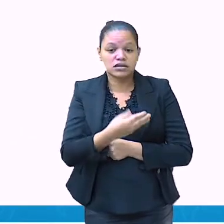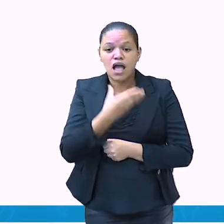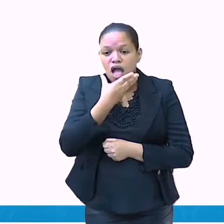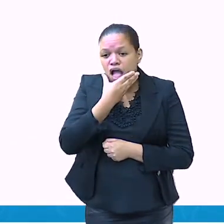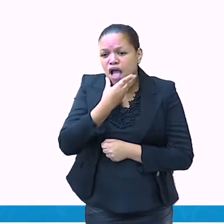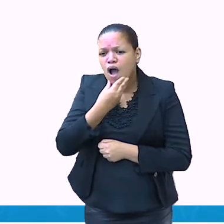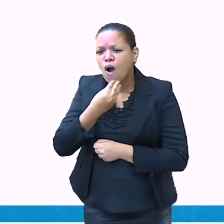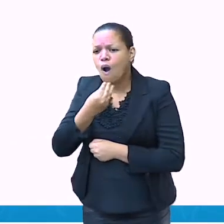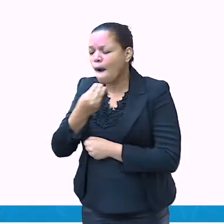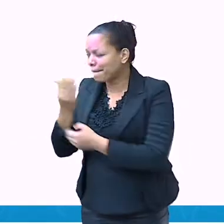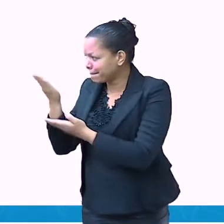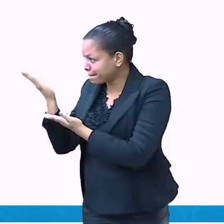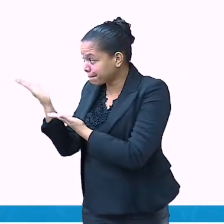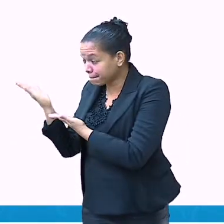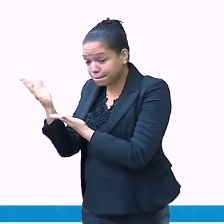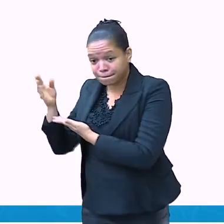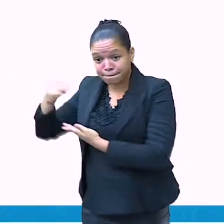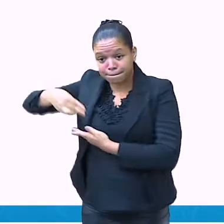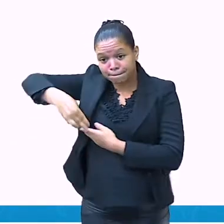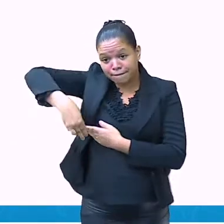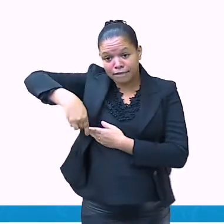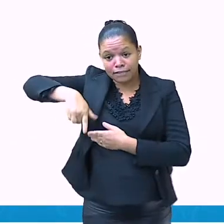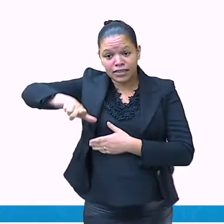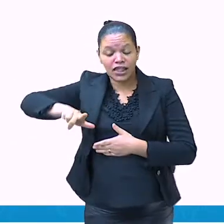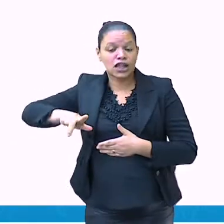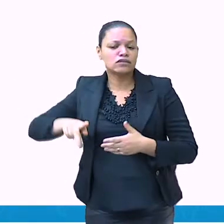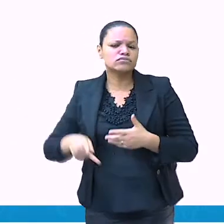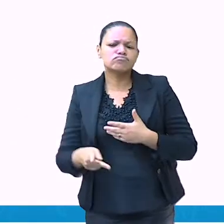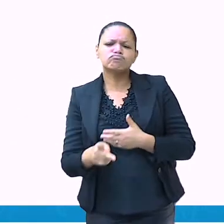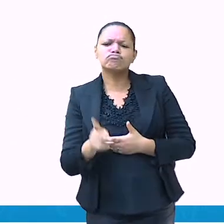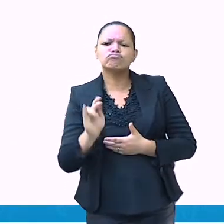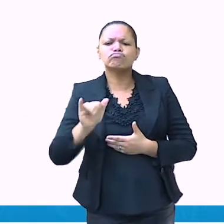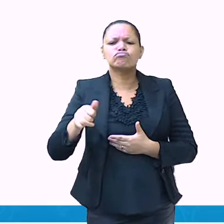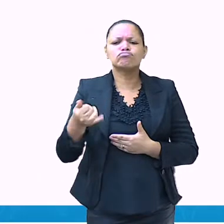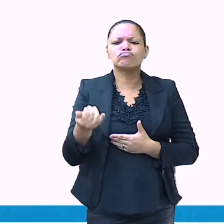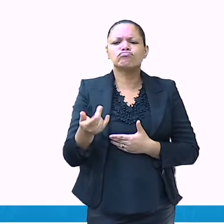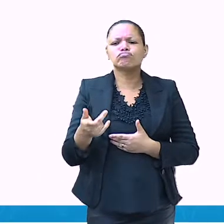Jr. married Coretta Scott